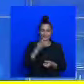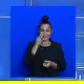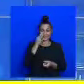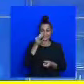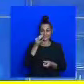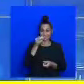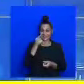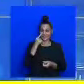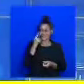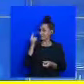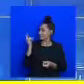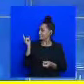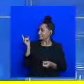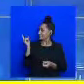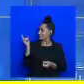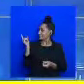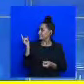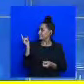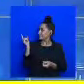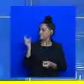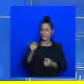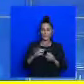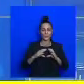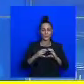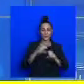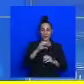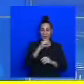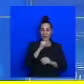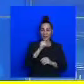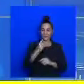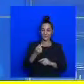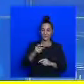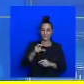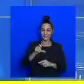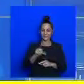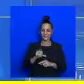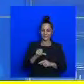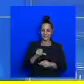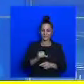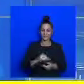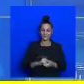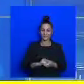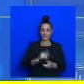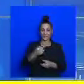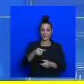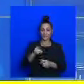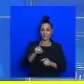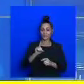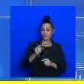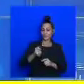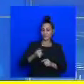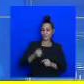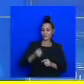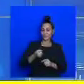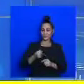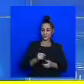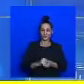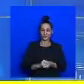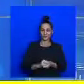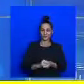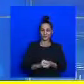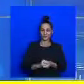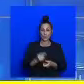Atenção agora no detalhe para você chegando. 19, laranja. A última dezena, hein?